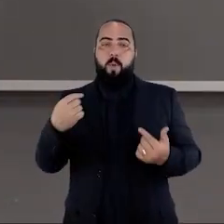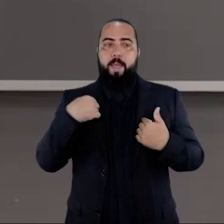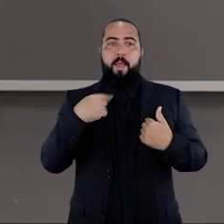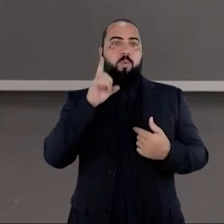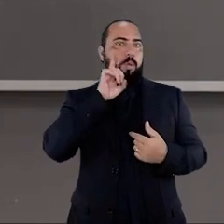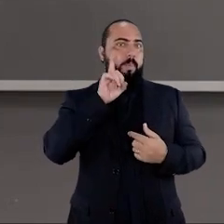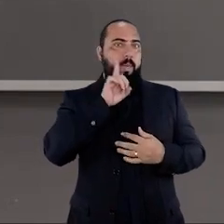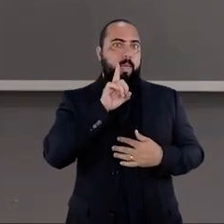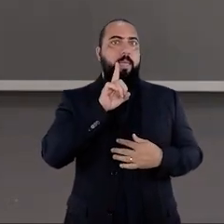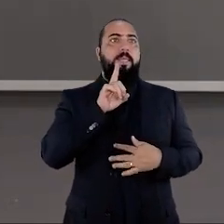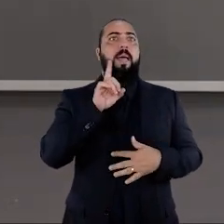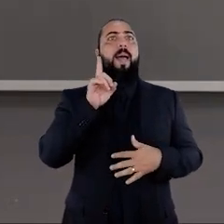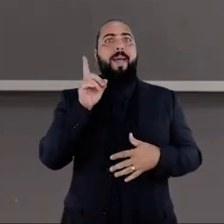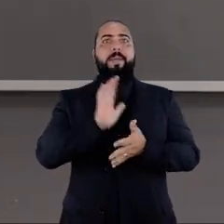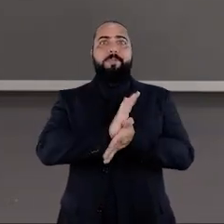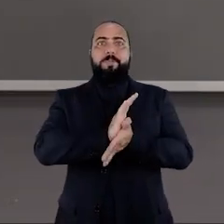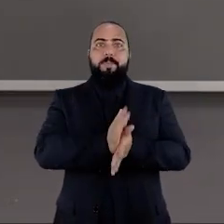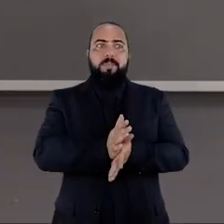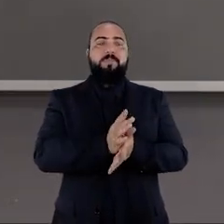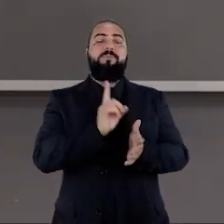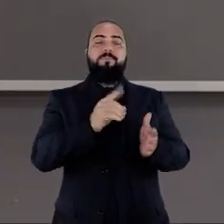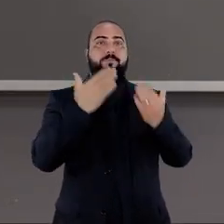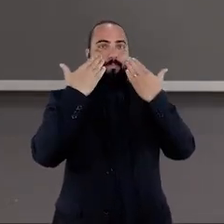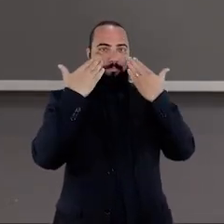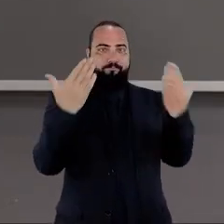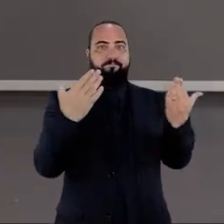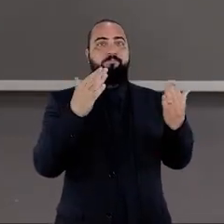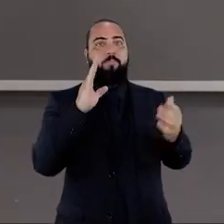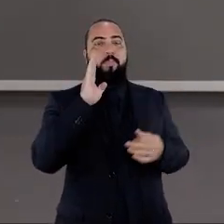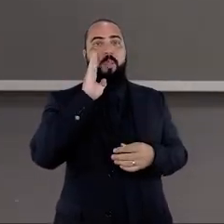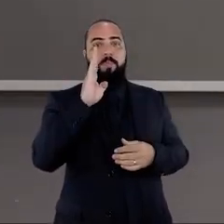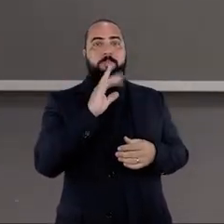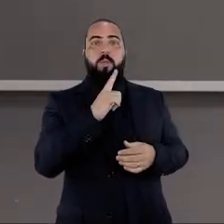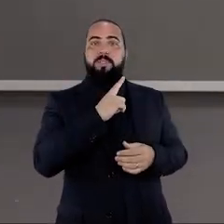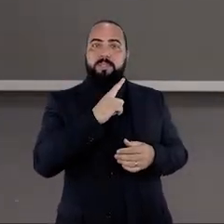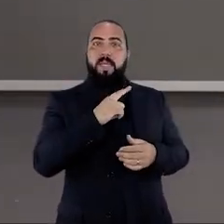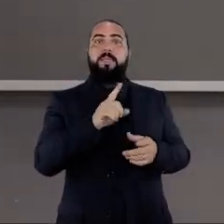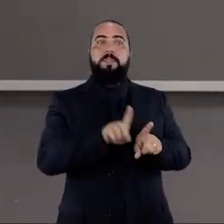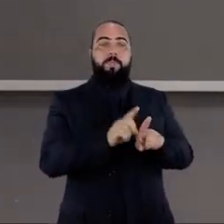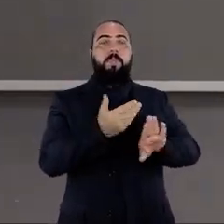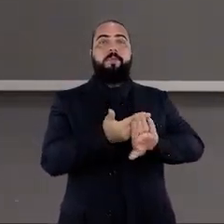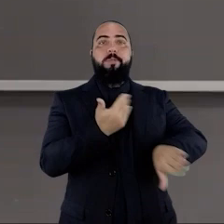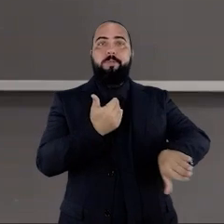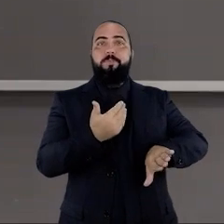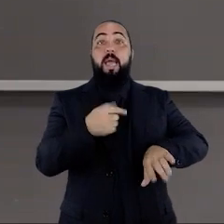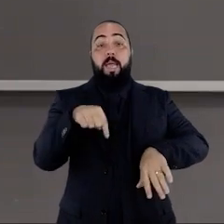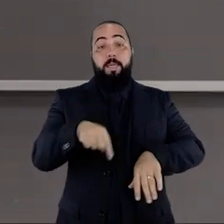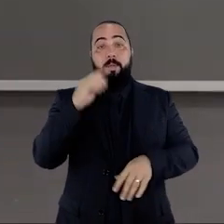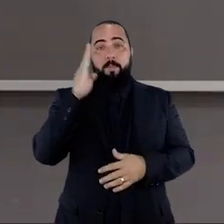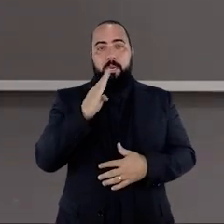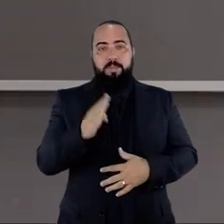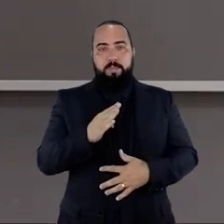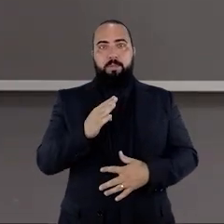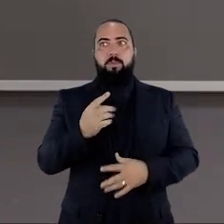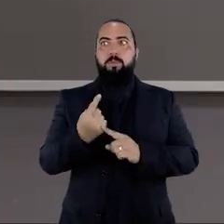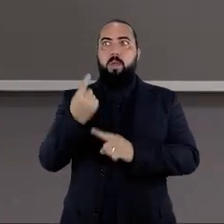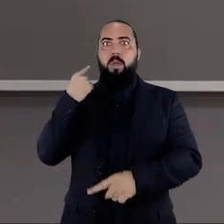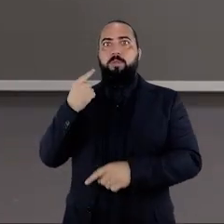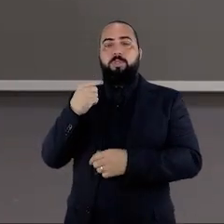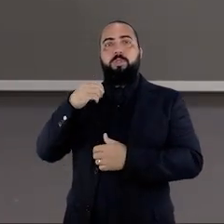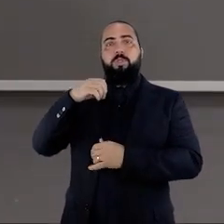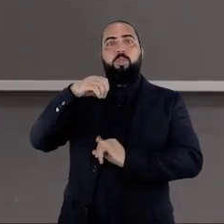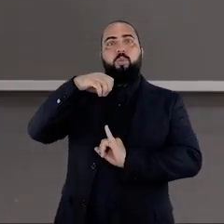a discriminação é muito mais explícita e nomeada. Tem essa segregação. Aqui no Brasil, desde